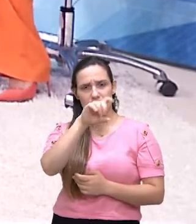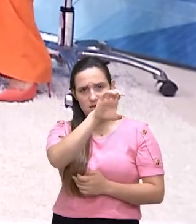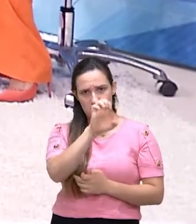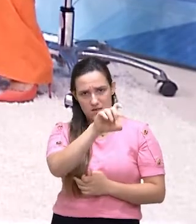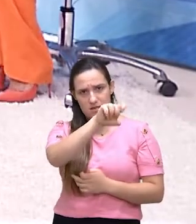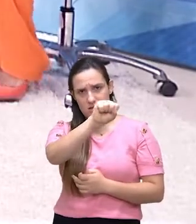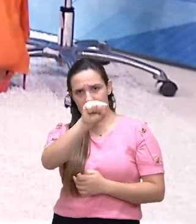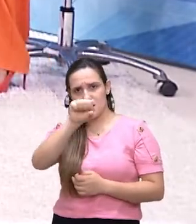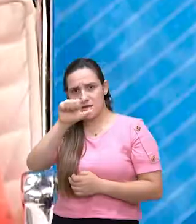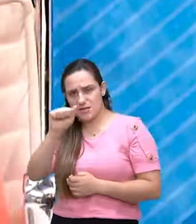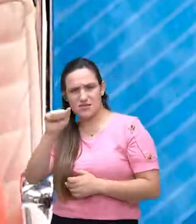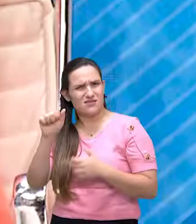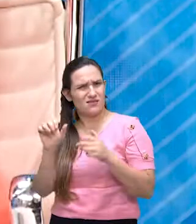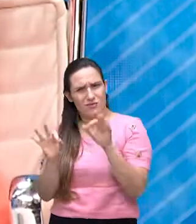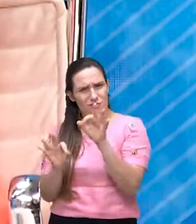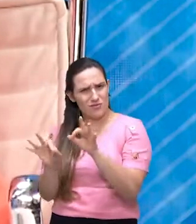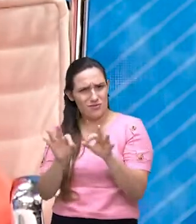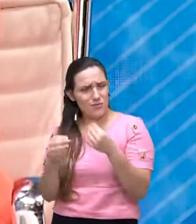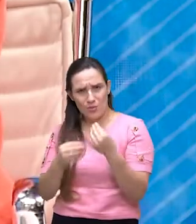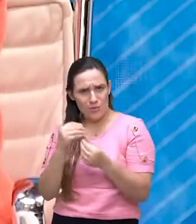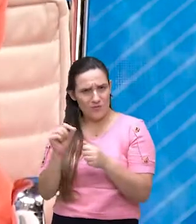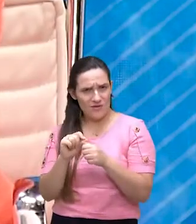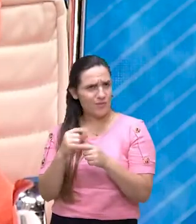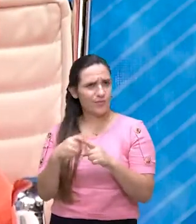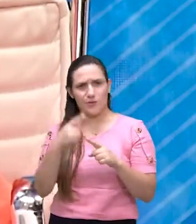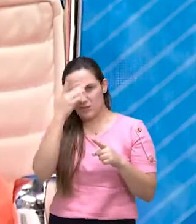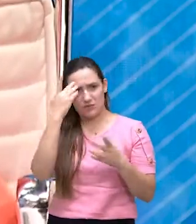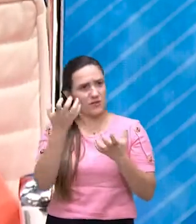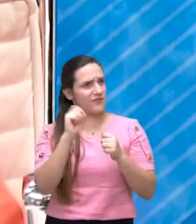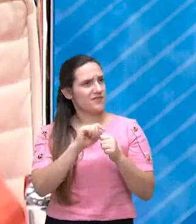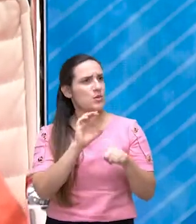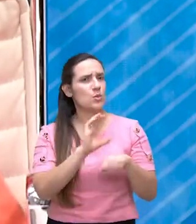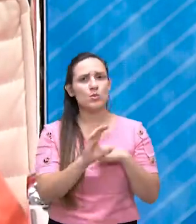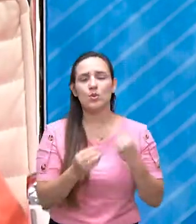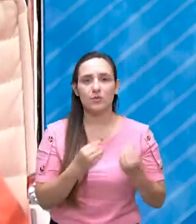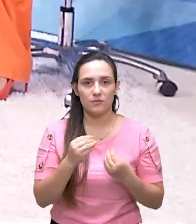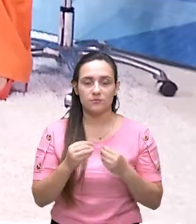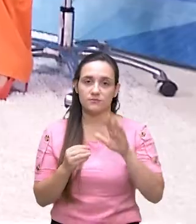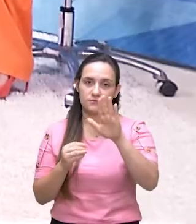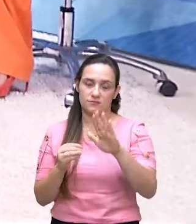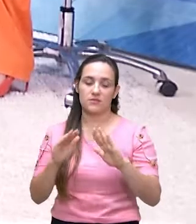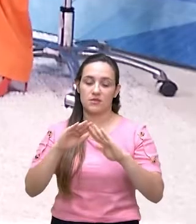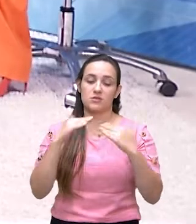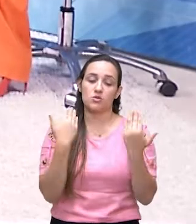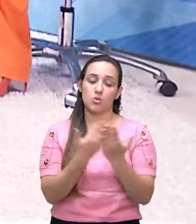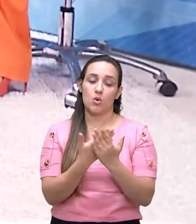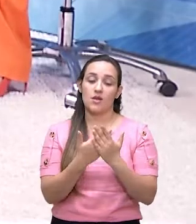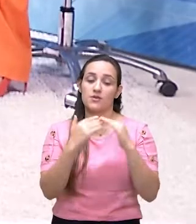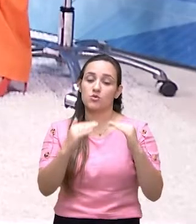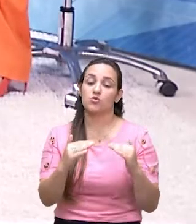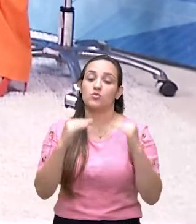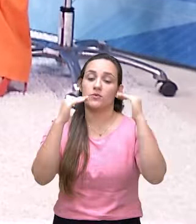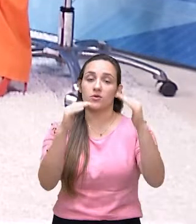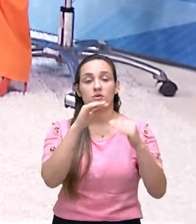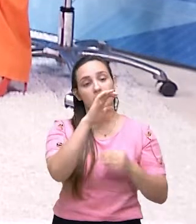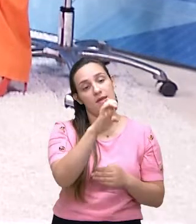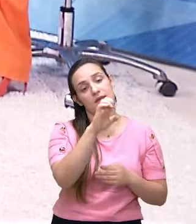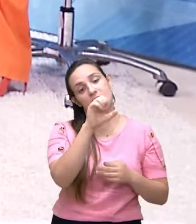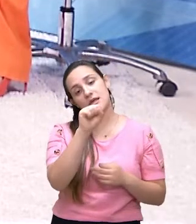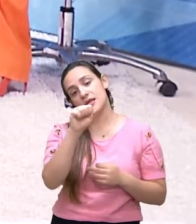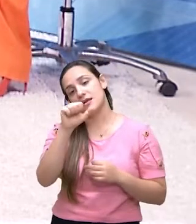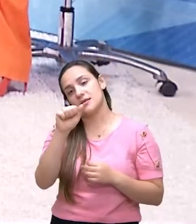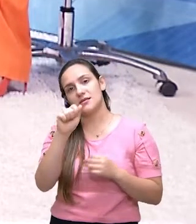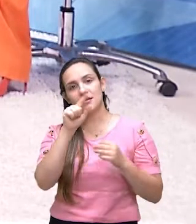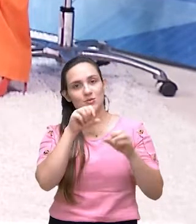chegar alguém lá quero fazer um curso como é que funciona né esse esse trajeto todo a Eva é uma escola superior